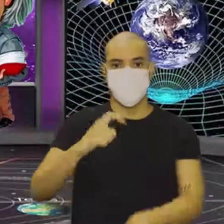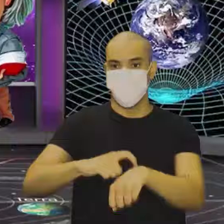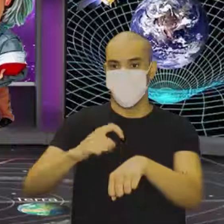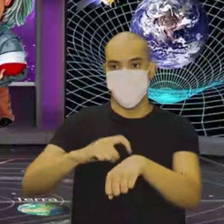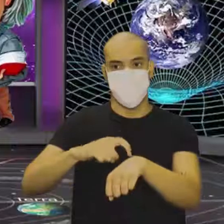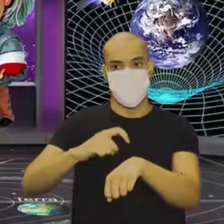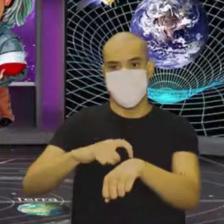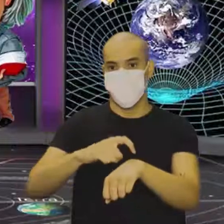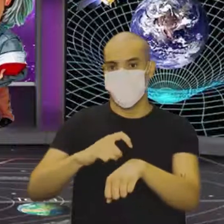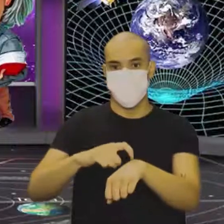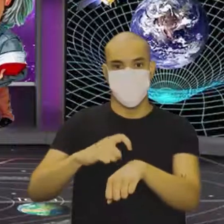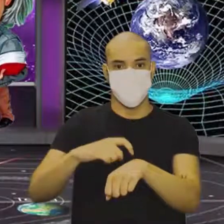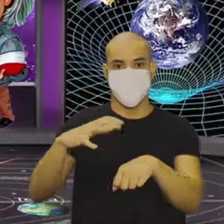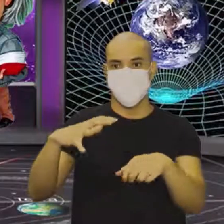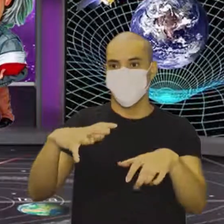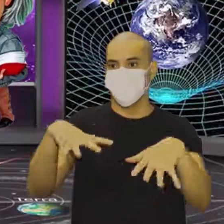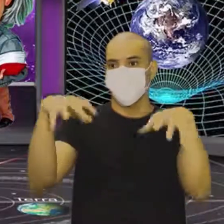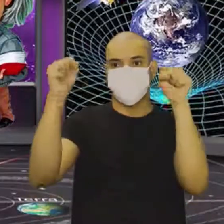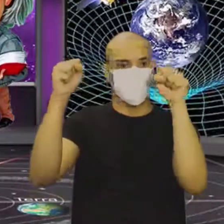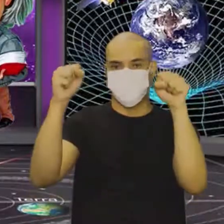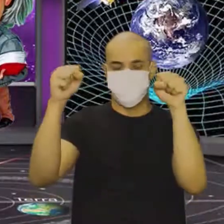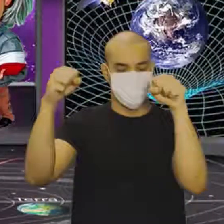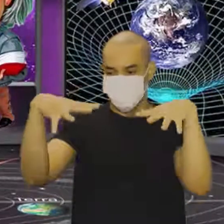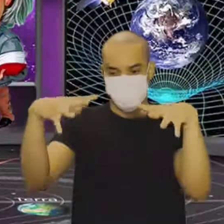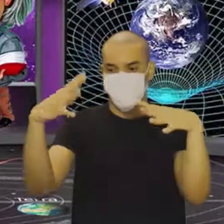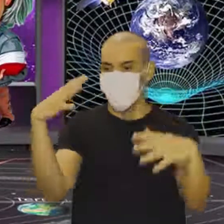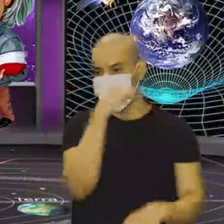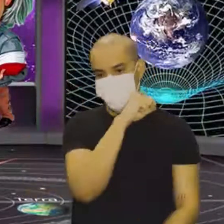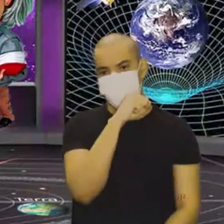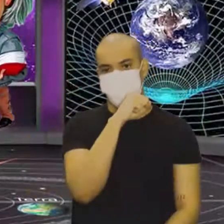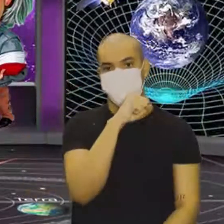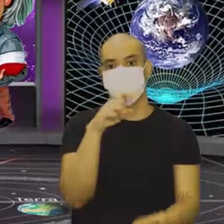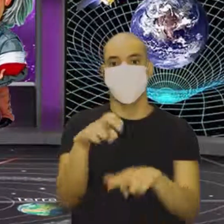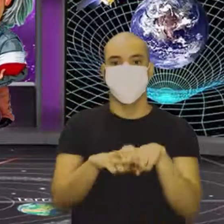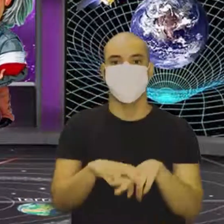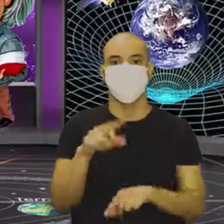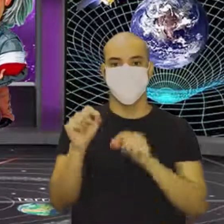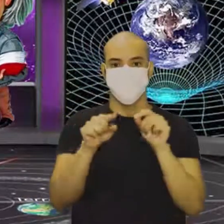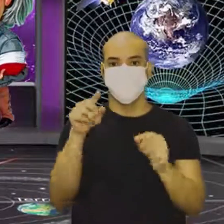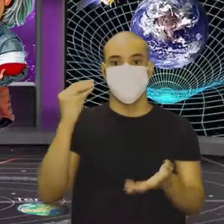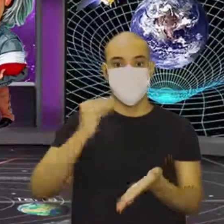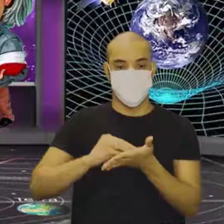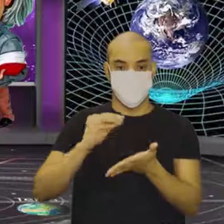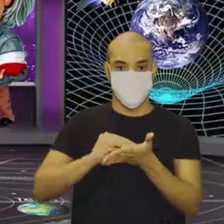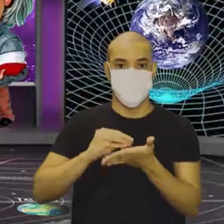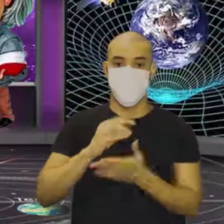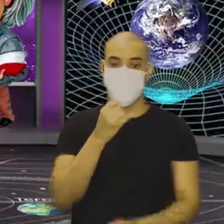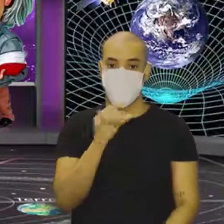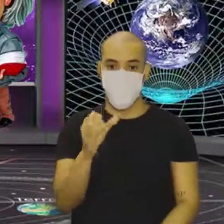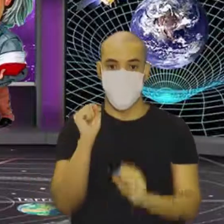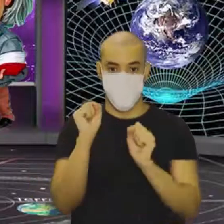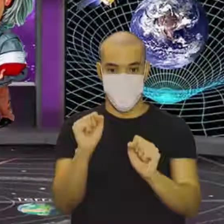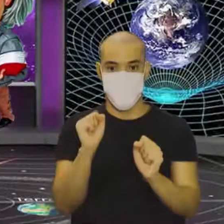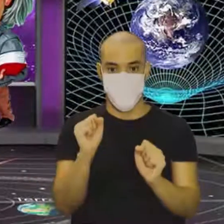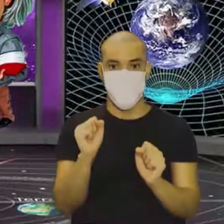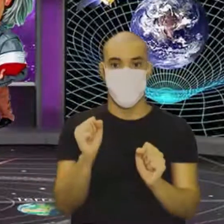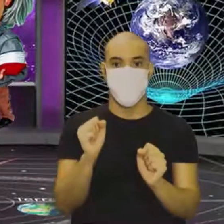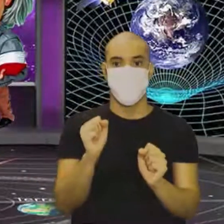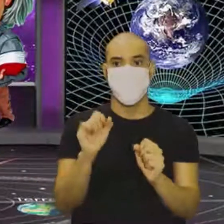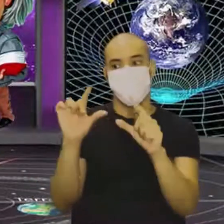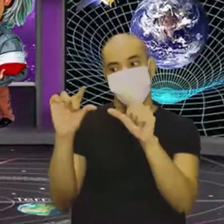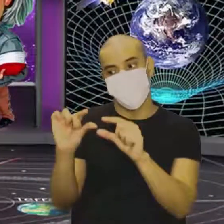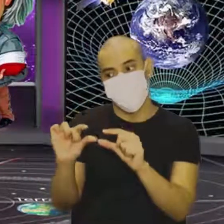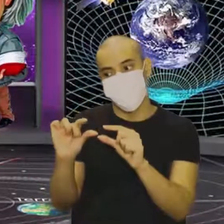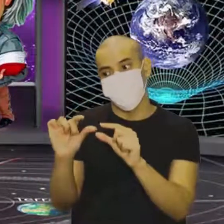tempo possível sem energia elétrica, né? Então, essas faltas de energia elétrica, elas podem ser em